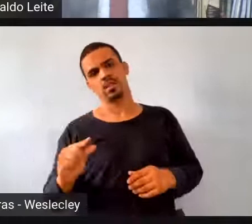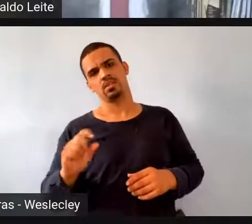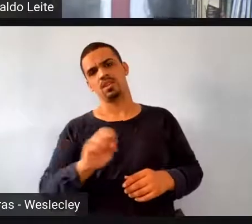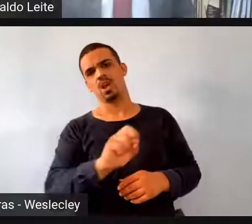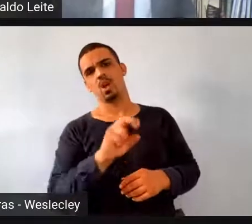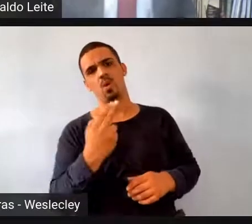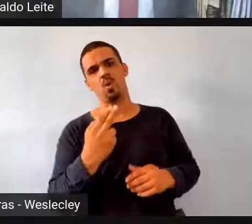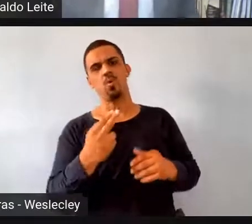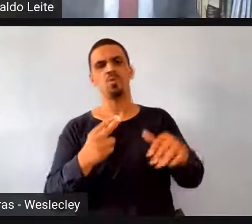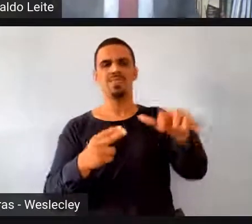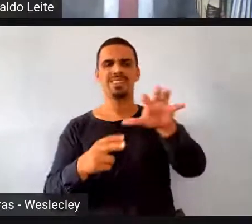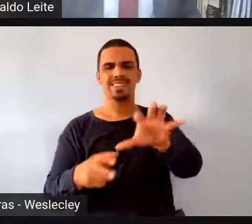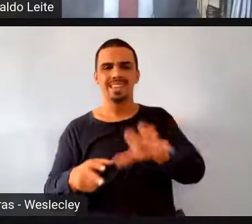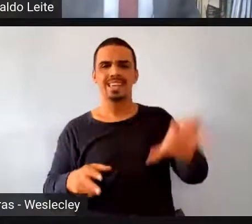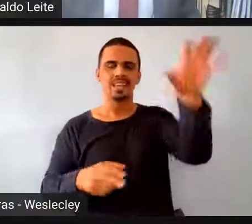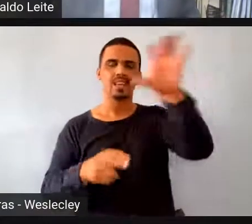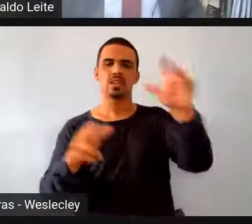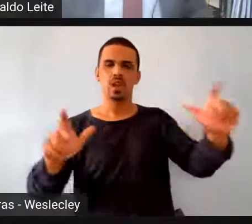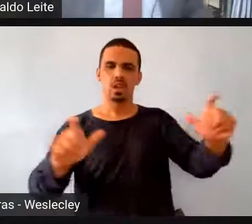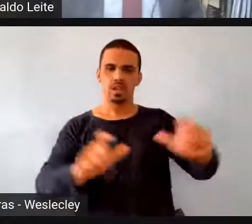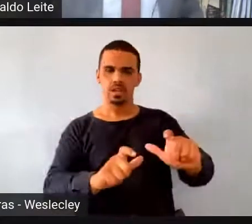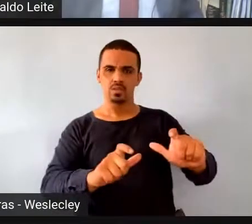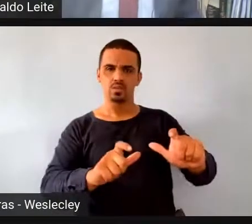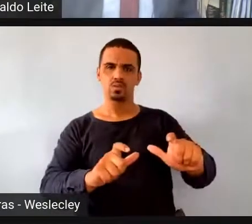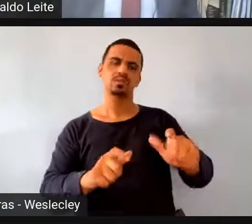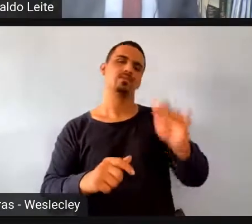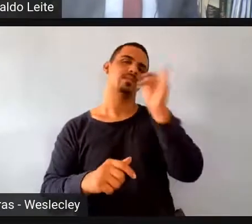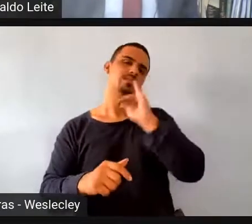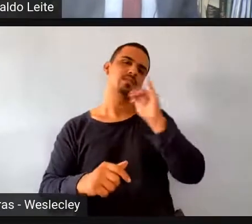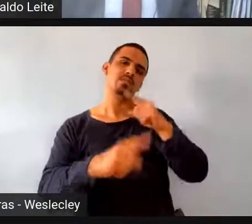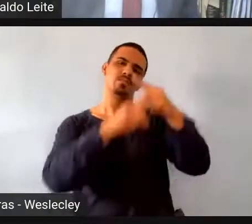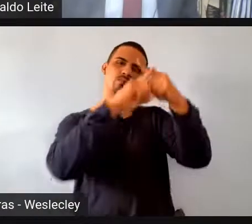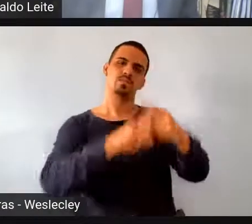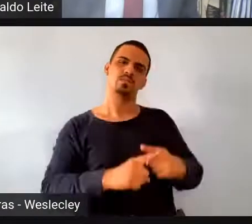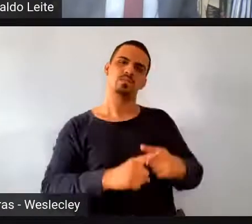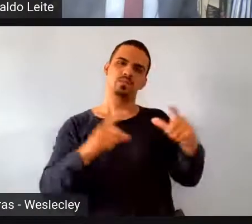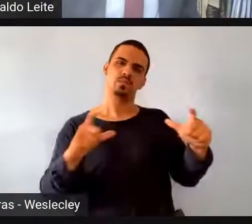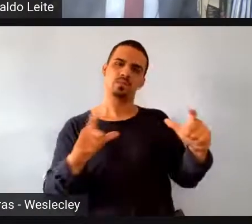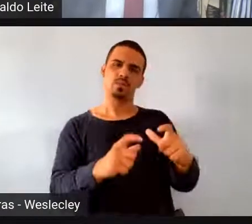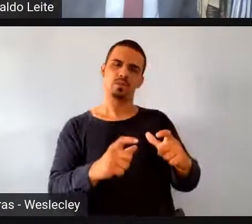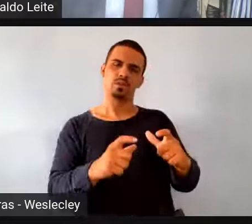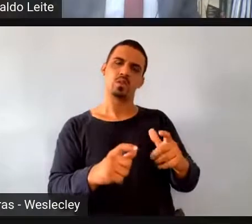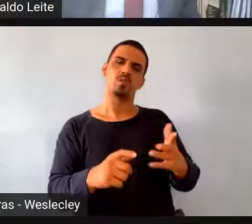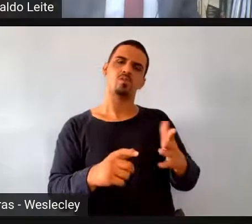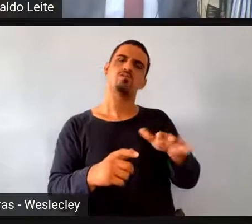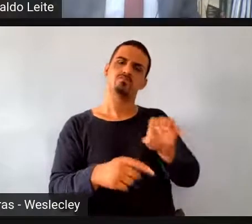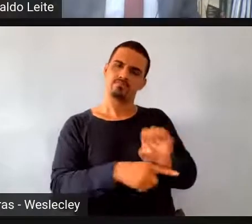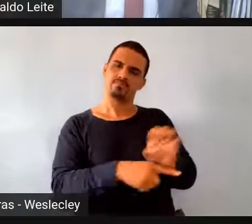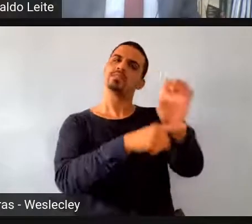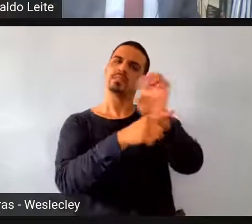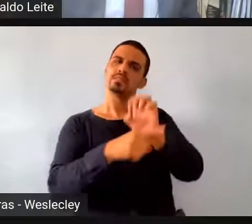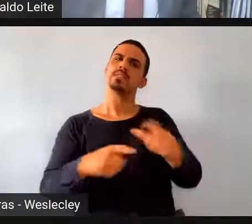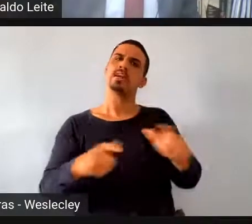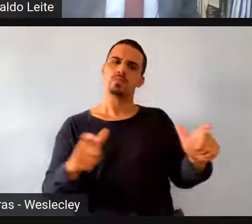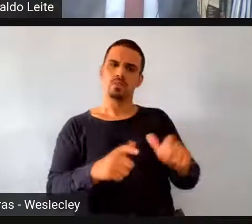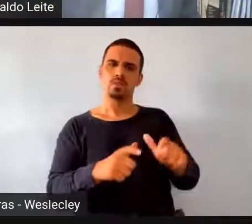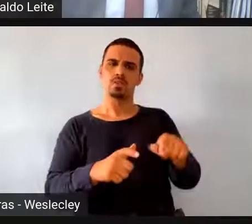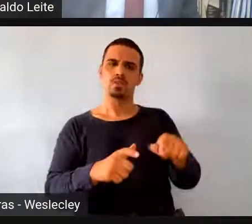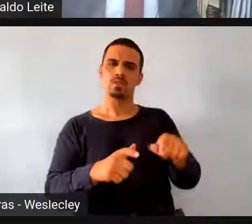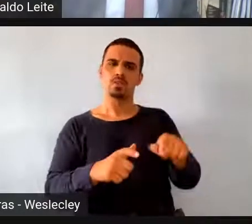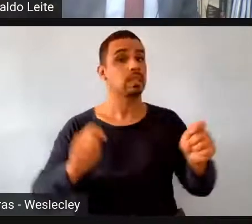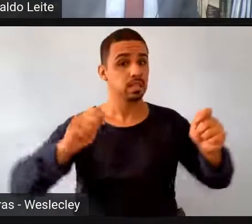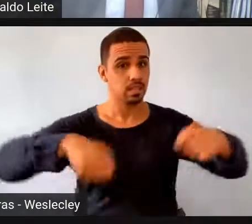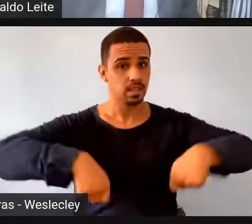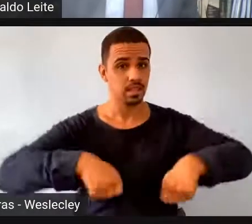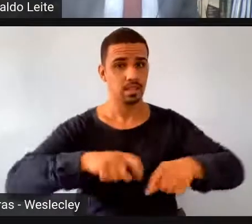território, né? Então, você faz uma disputa num território menor, num distrito menor, e isso acaba também